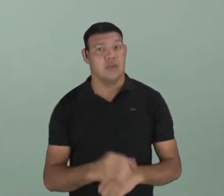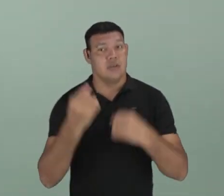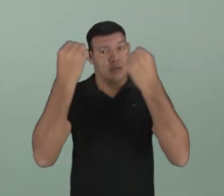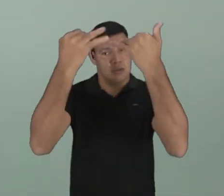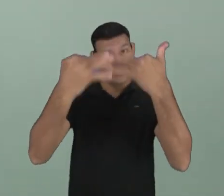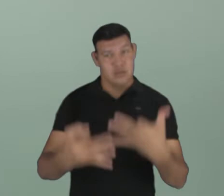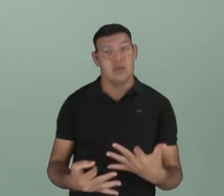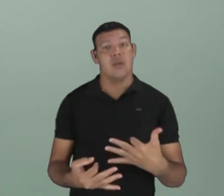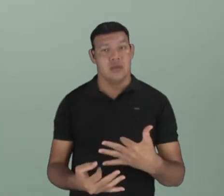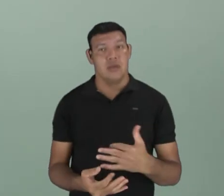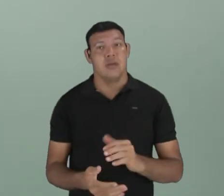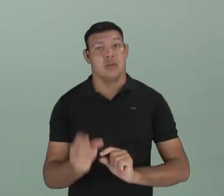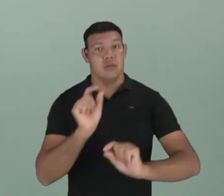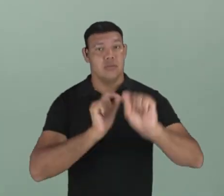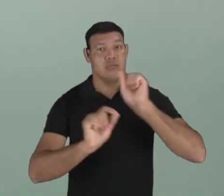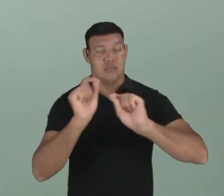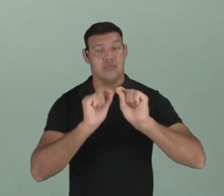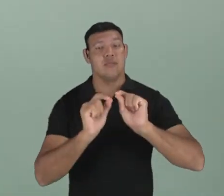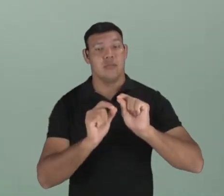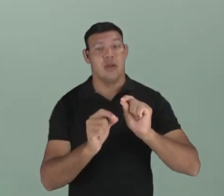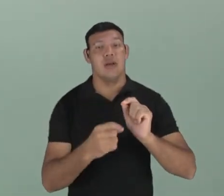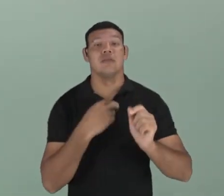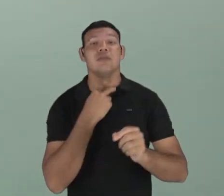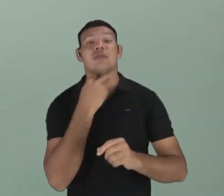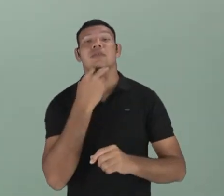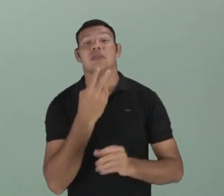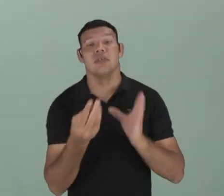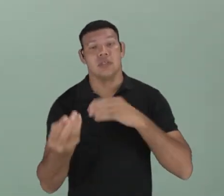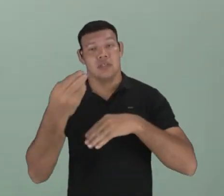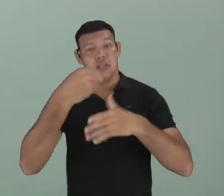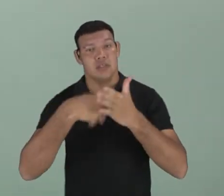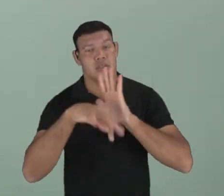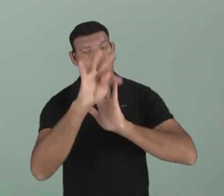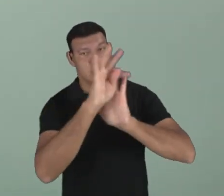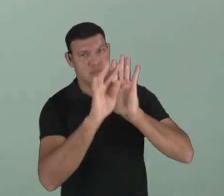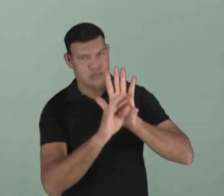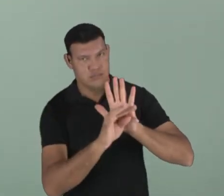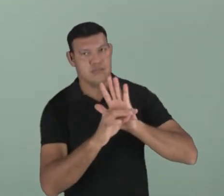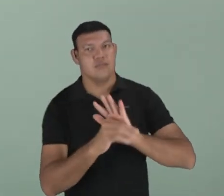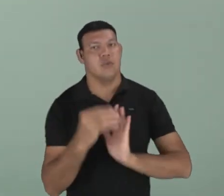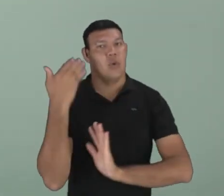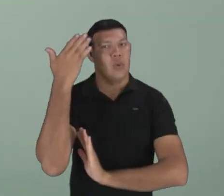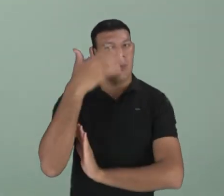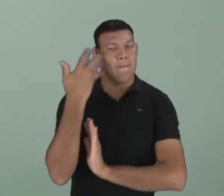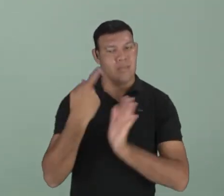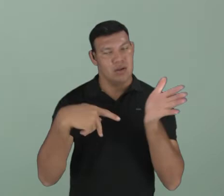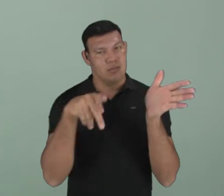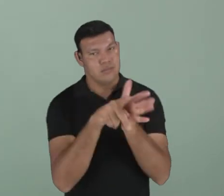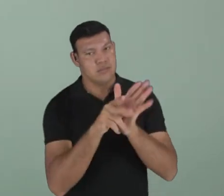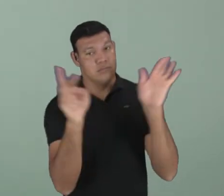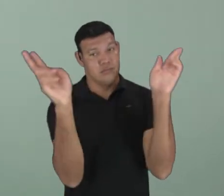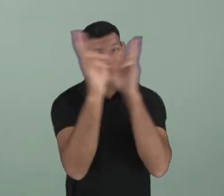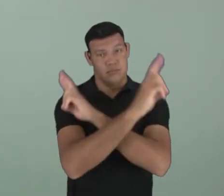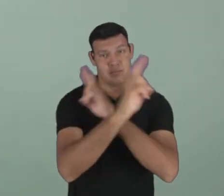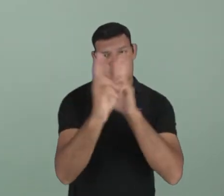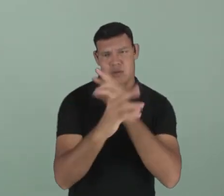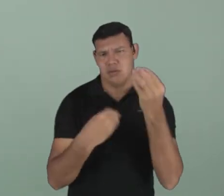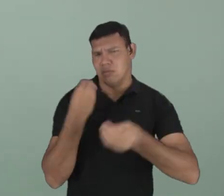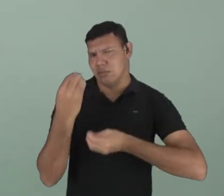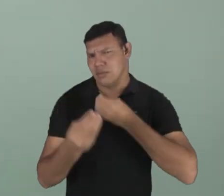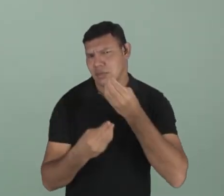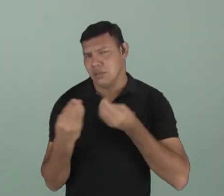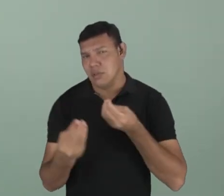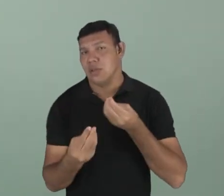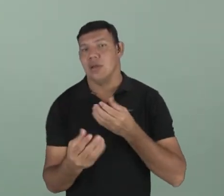você vai ouvir falar das vozes do discurso dentro do texto. Como elas se